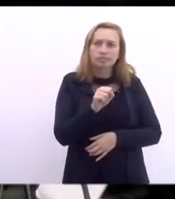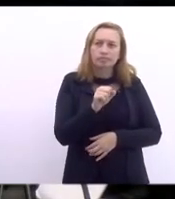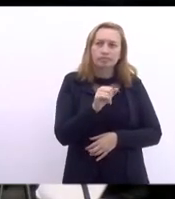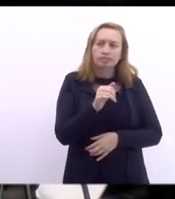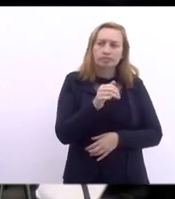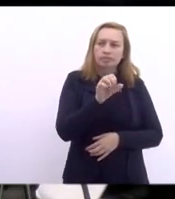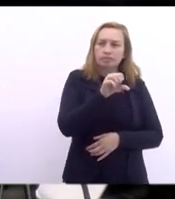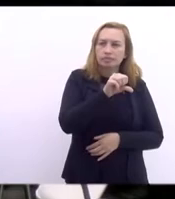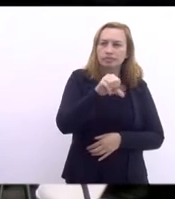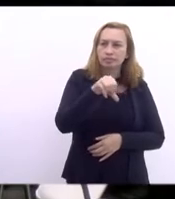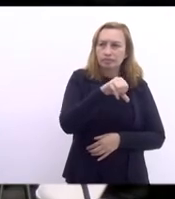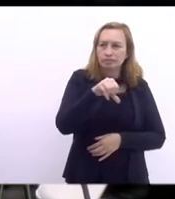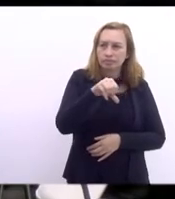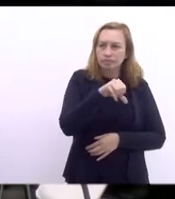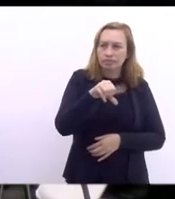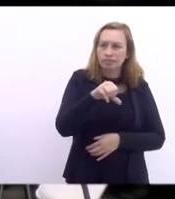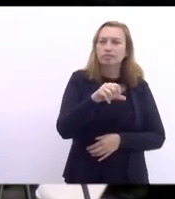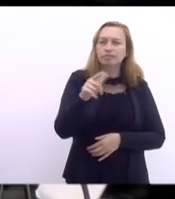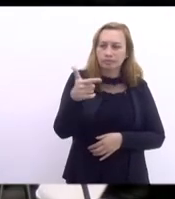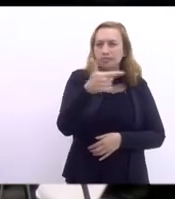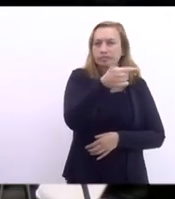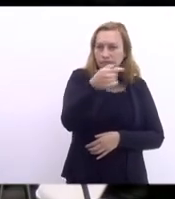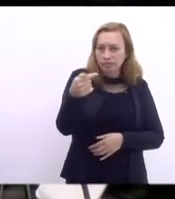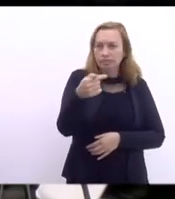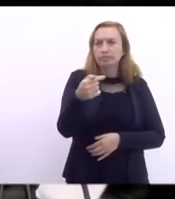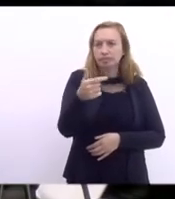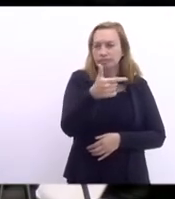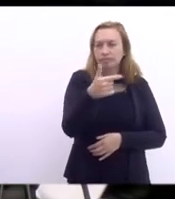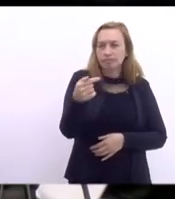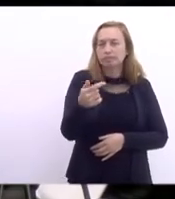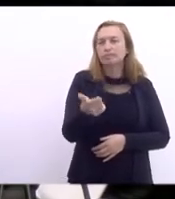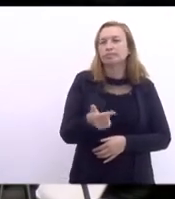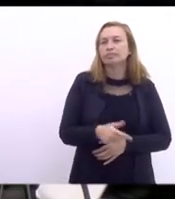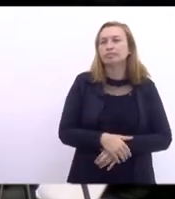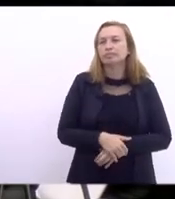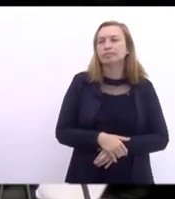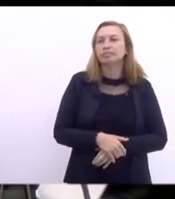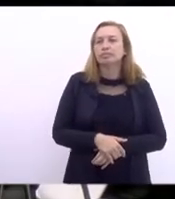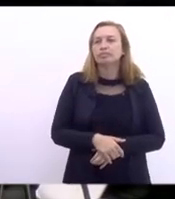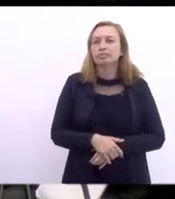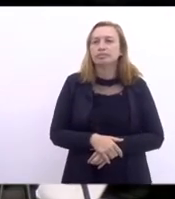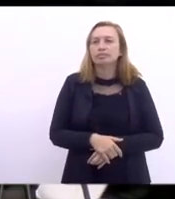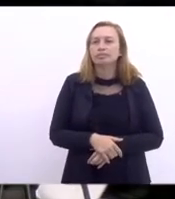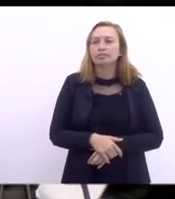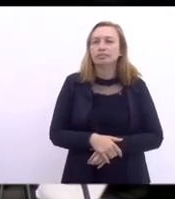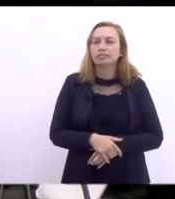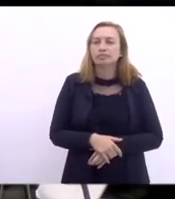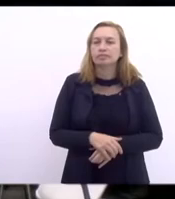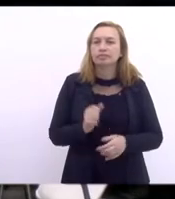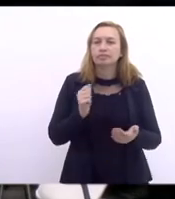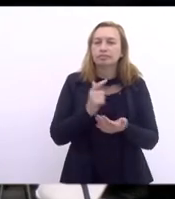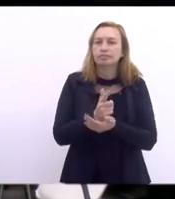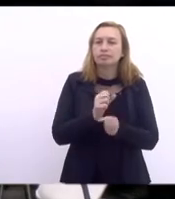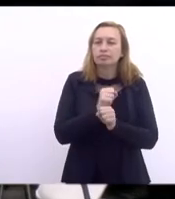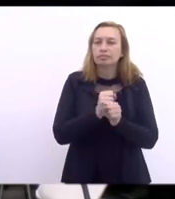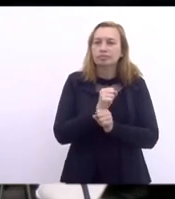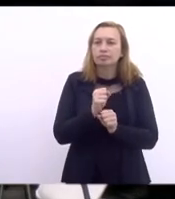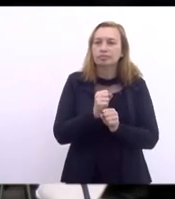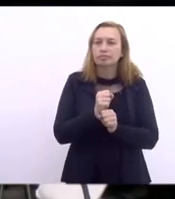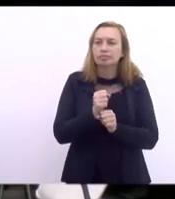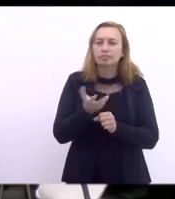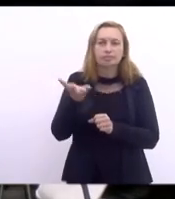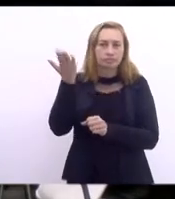17/99 o barril de 1717 e que a gente acabou de pagar no passado